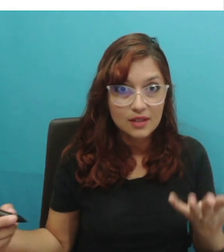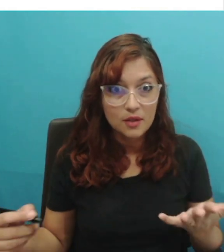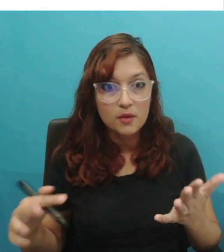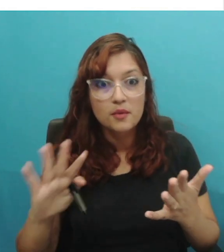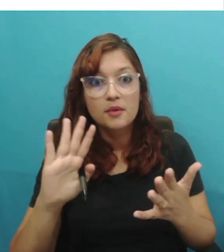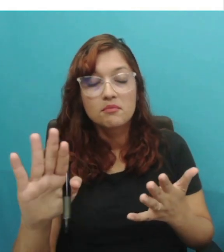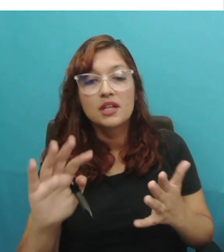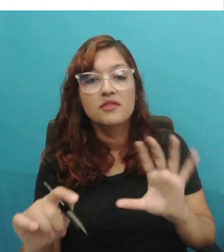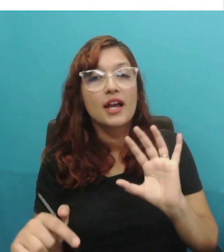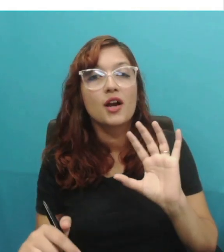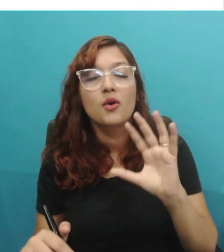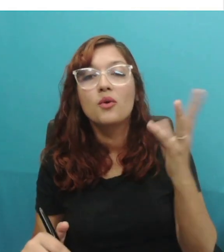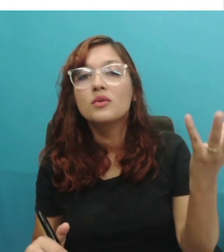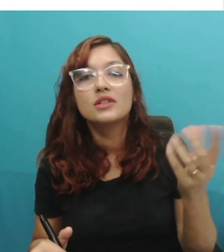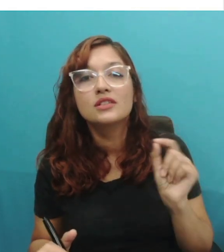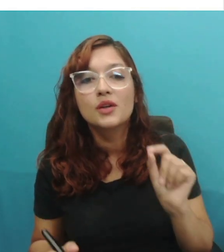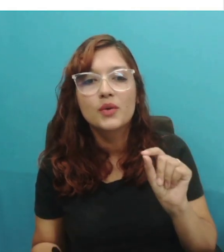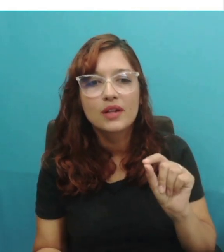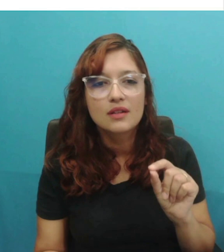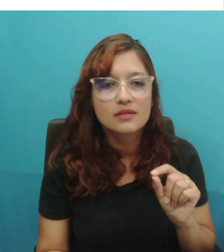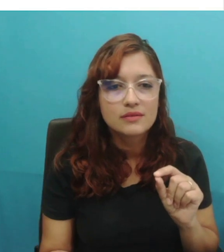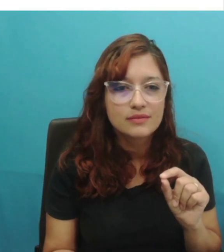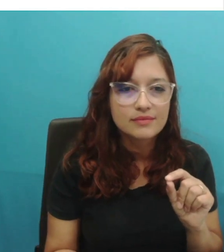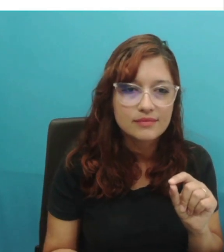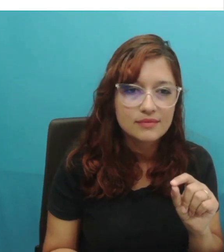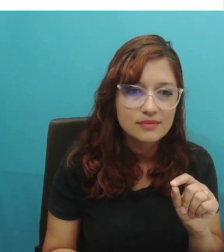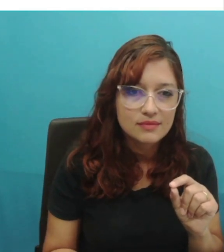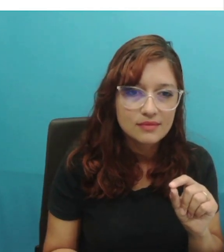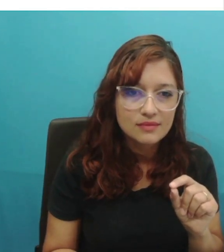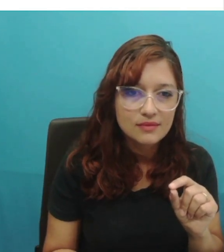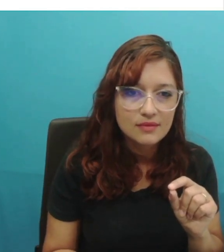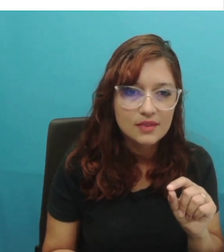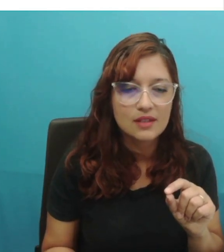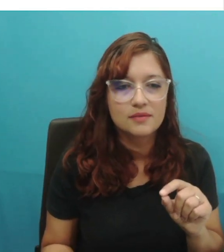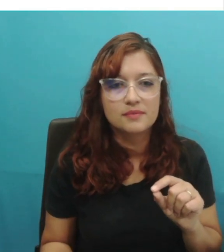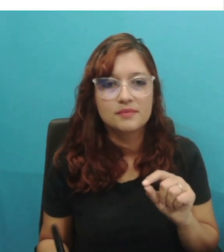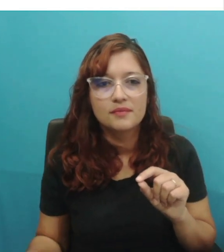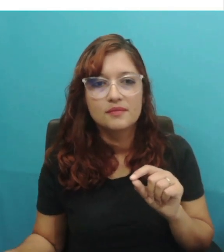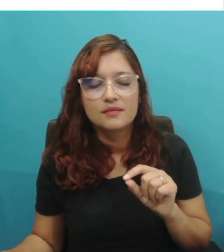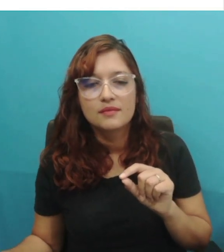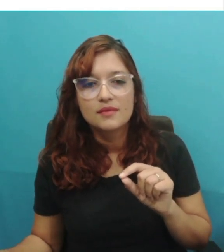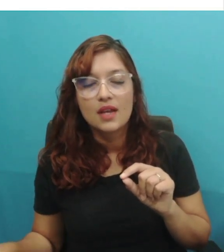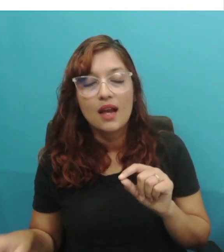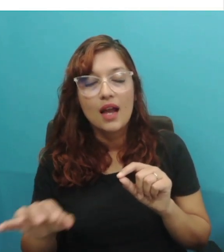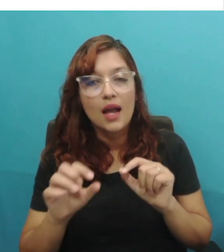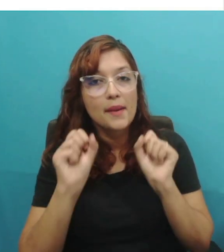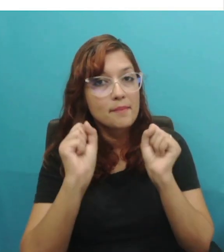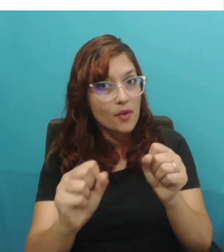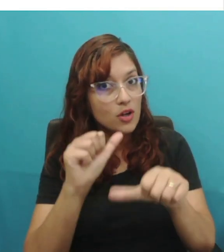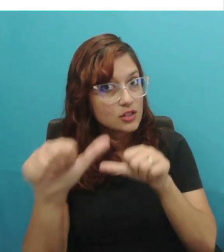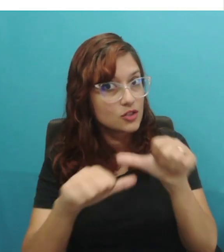estar no futuro. Então, vai acontecer o que no futuro? Ele vai ter.